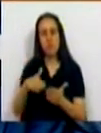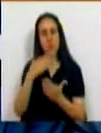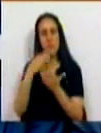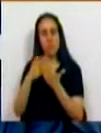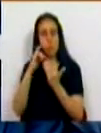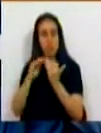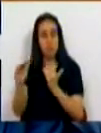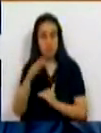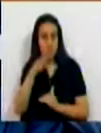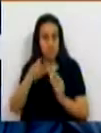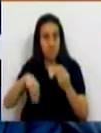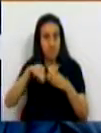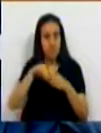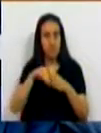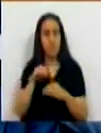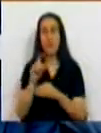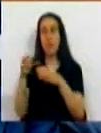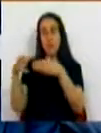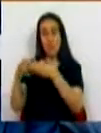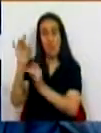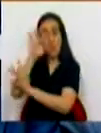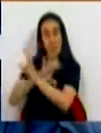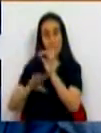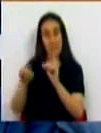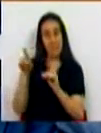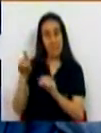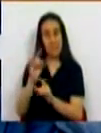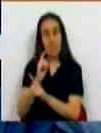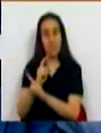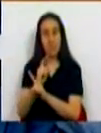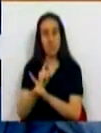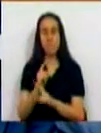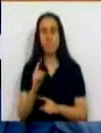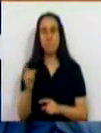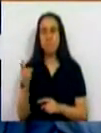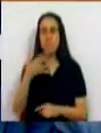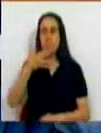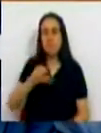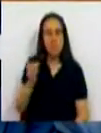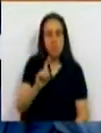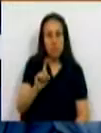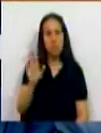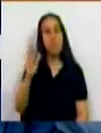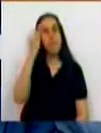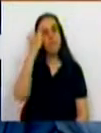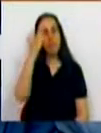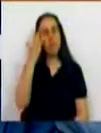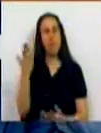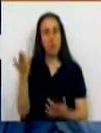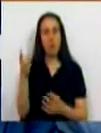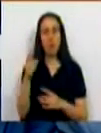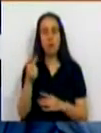consolidação. Mas a própria Comissão Europeia, em todo o seu ceticismo, prevê um déficit